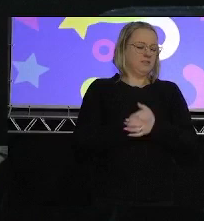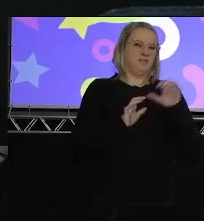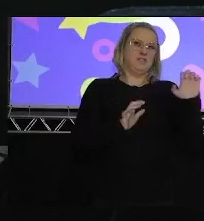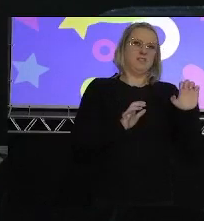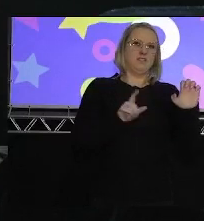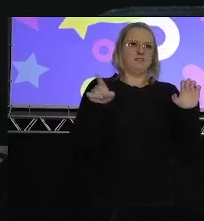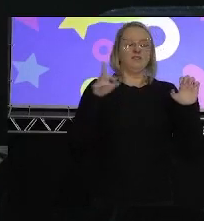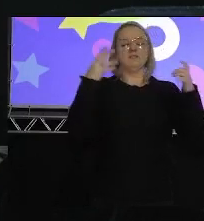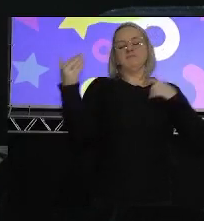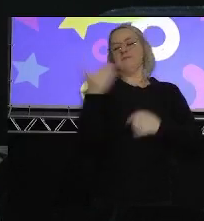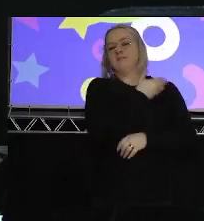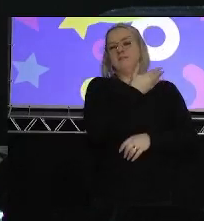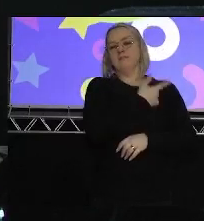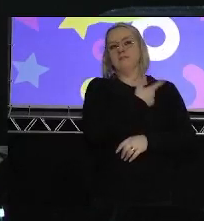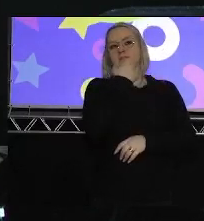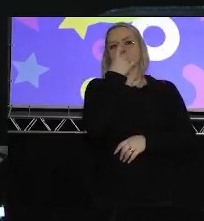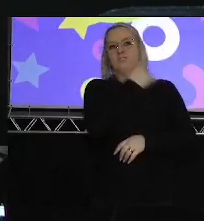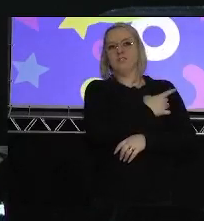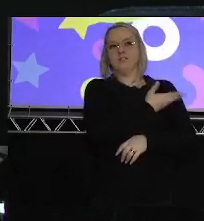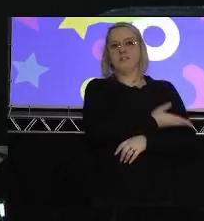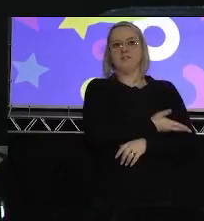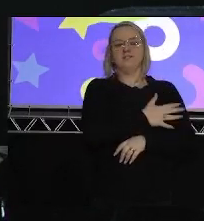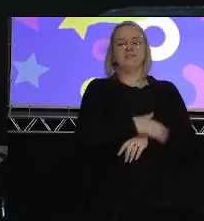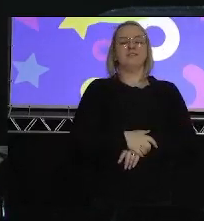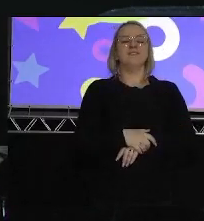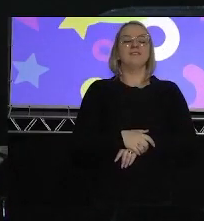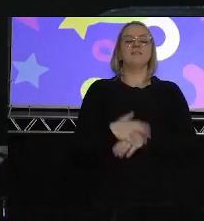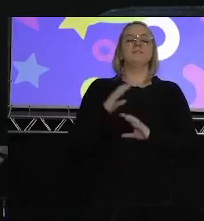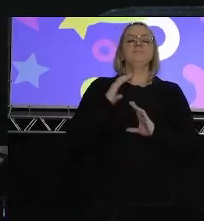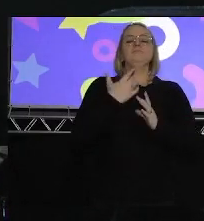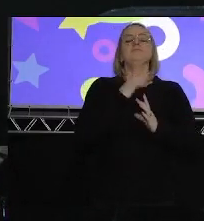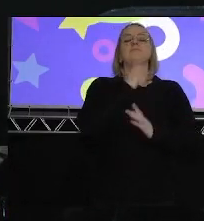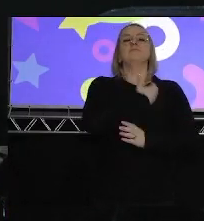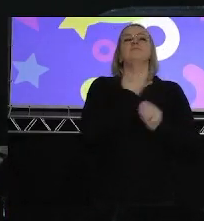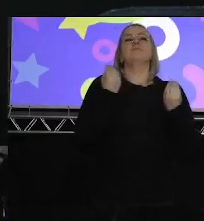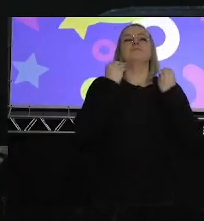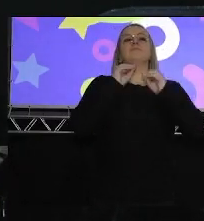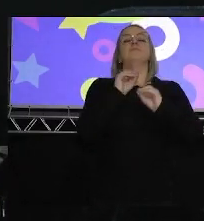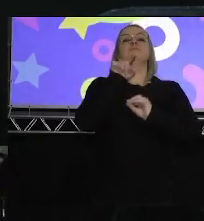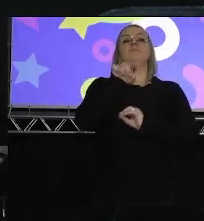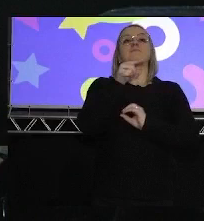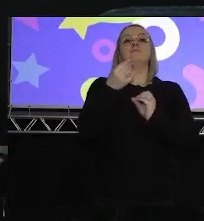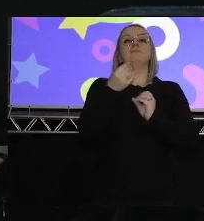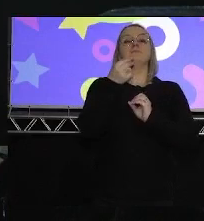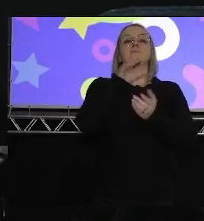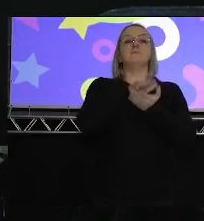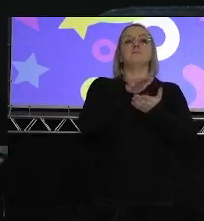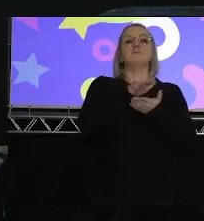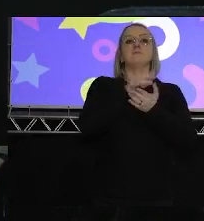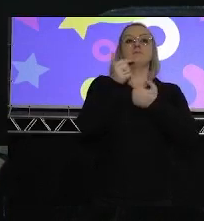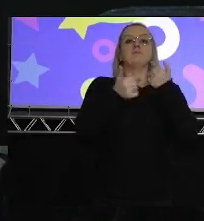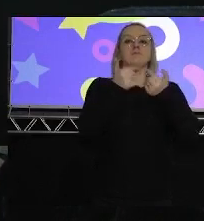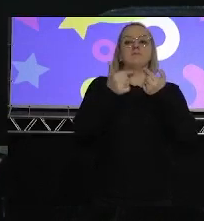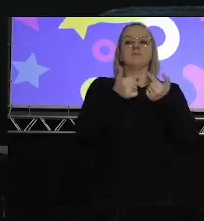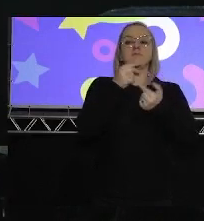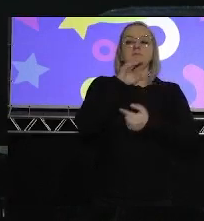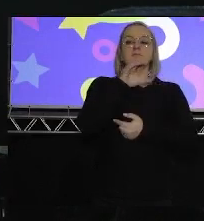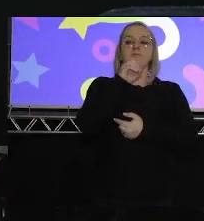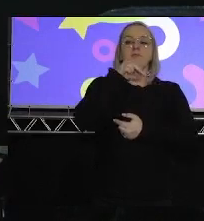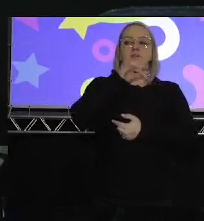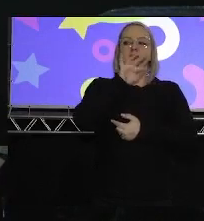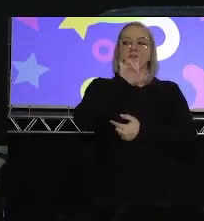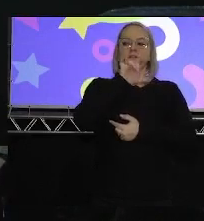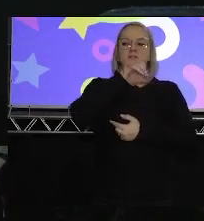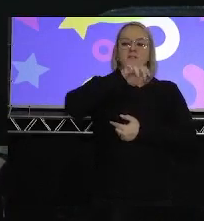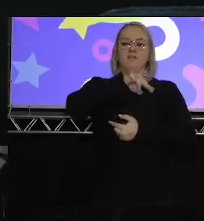Aqui, direito, gente, desculpa. Né? A gente implementou todo esse fluxo usando Confluence, com Jira,